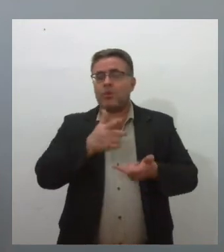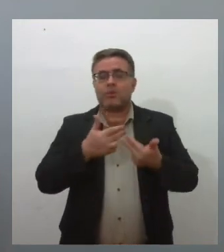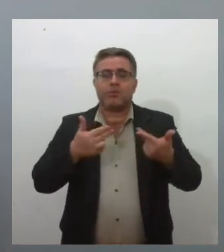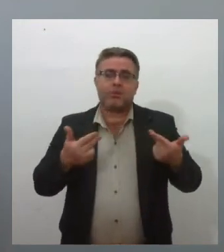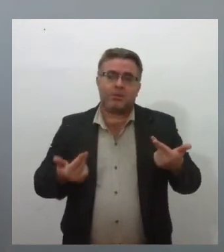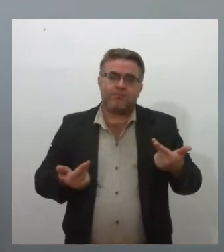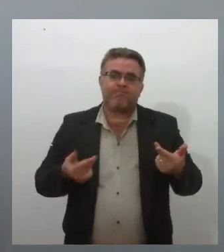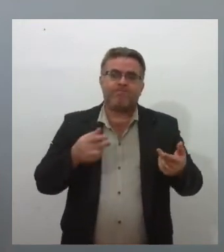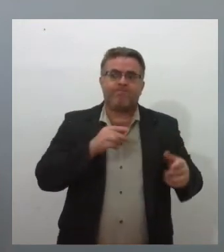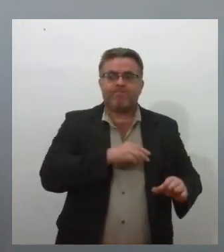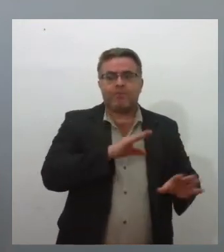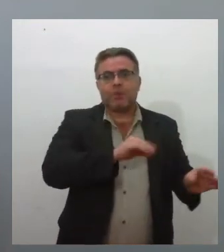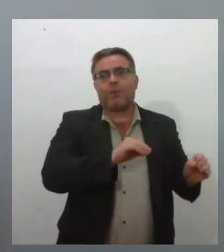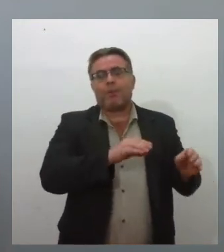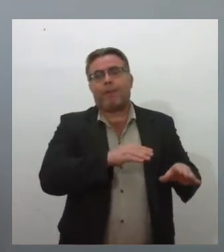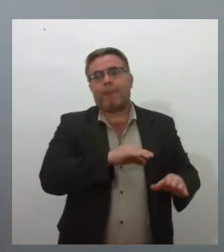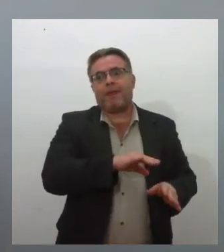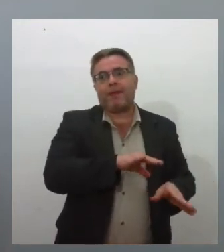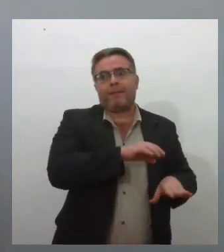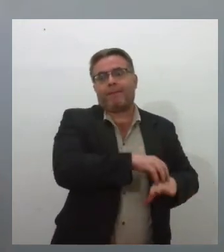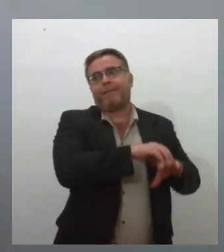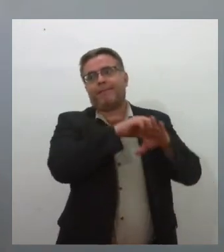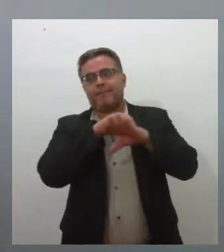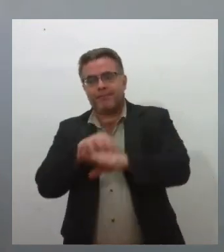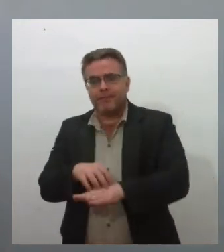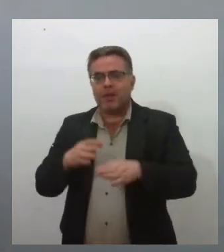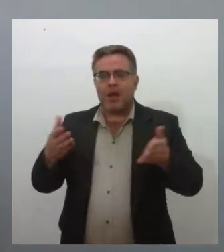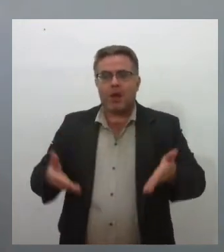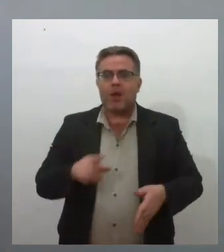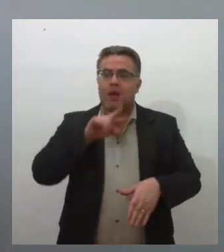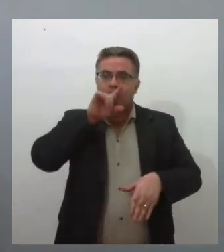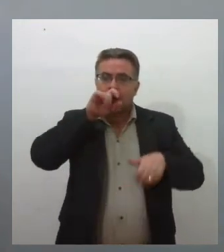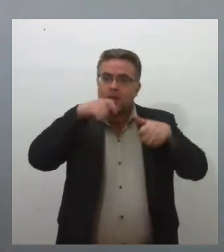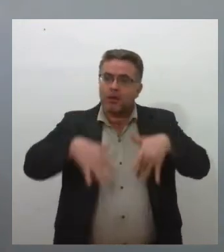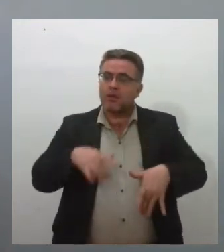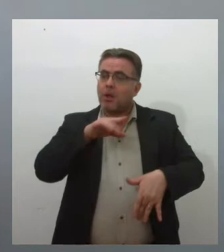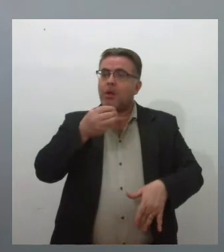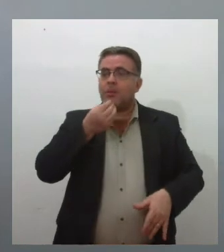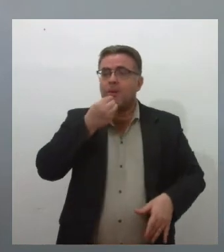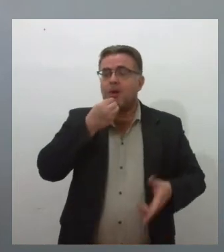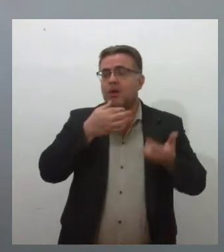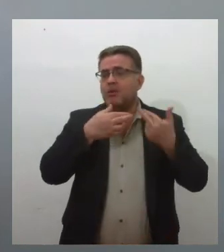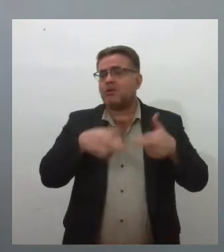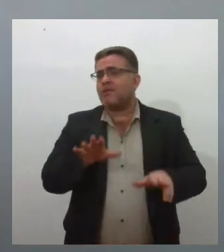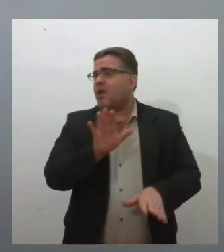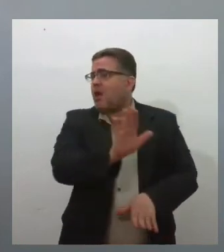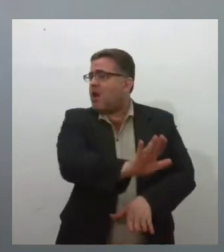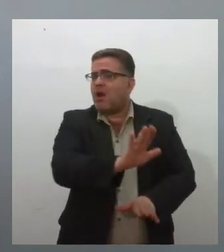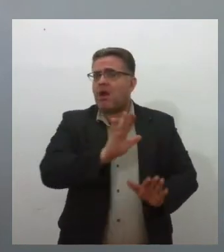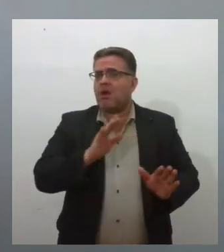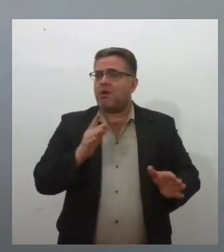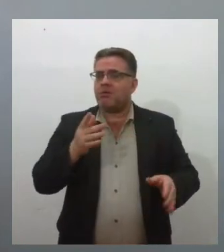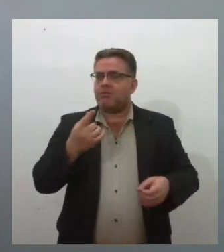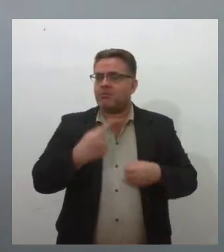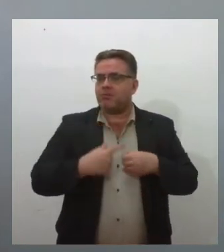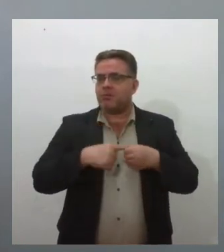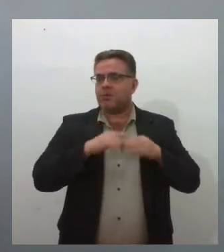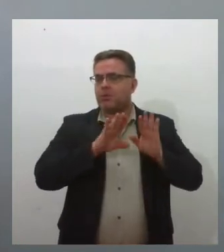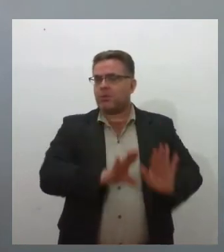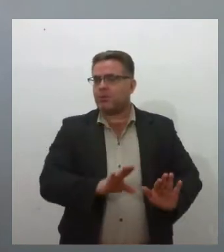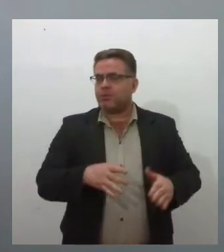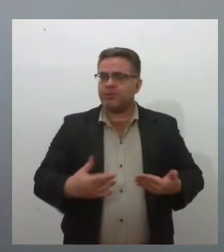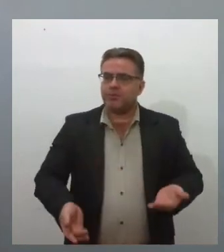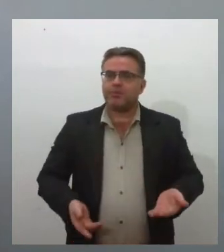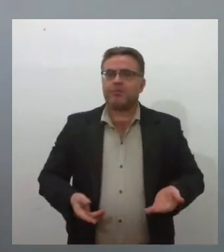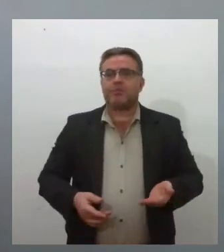Receita Federal. E agora a população de Canindé vai ter a oportunidade de resolver isso no próprio município, seja